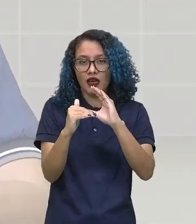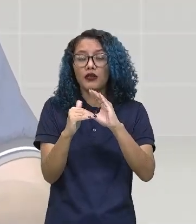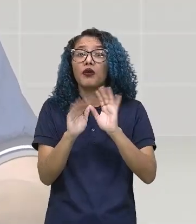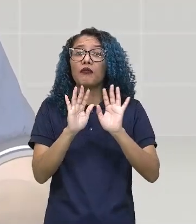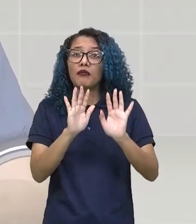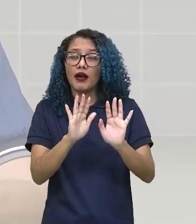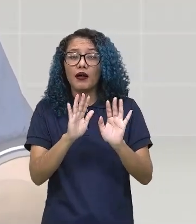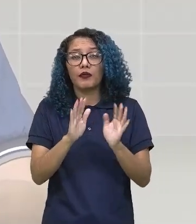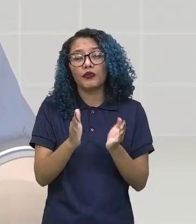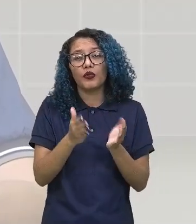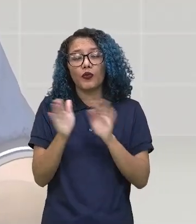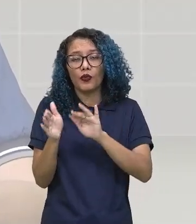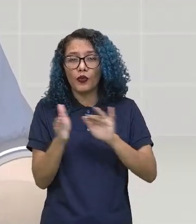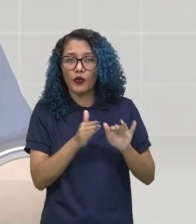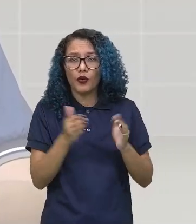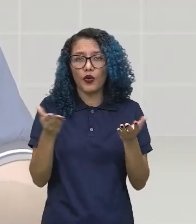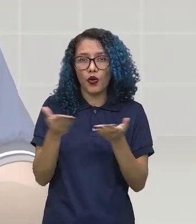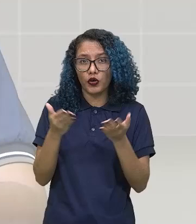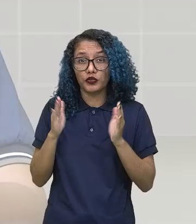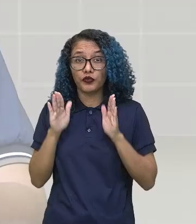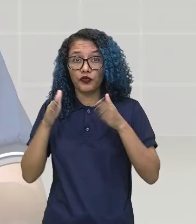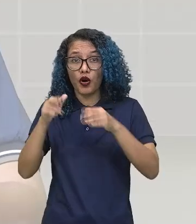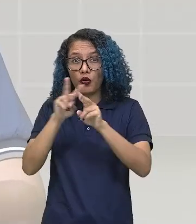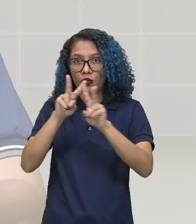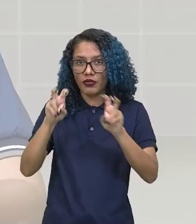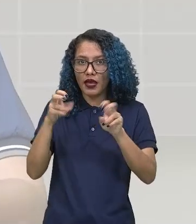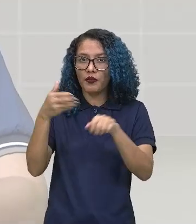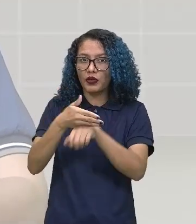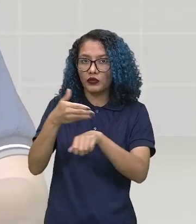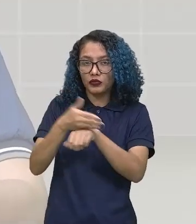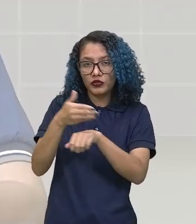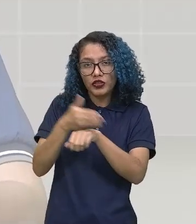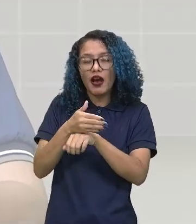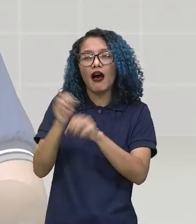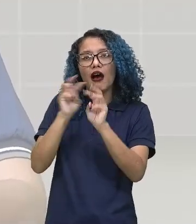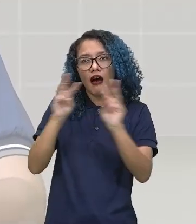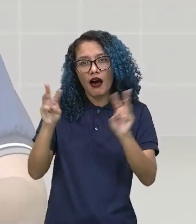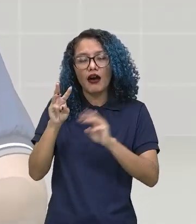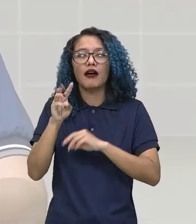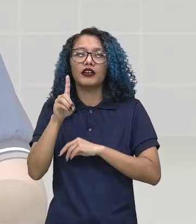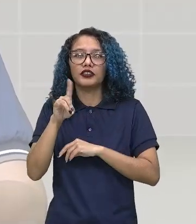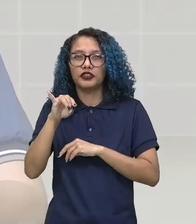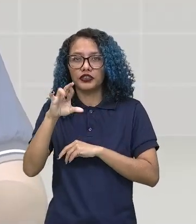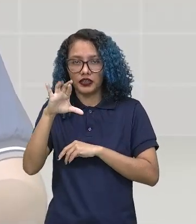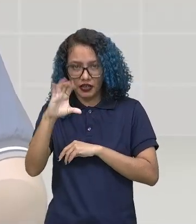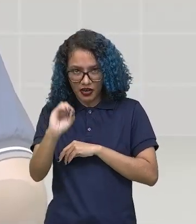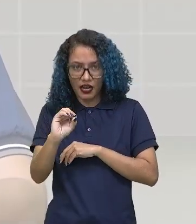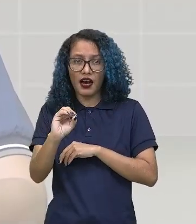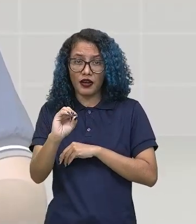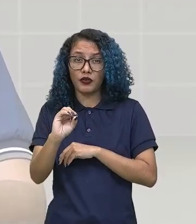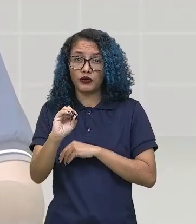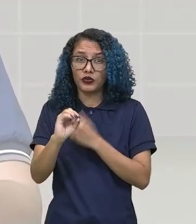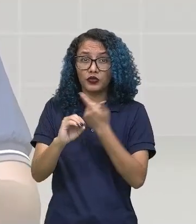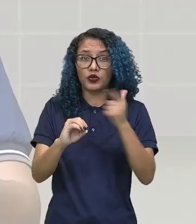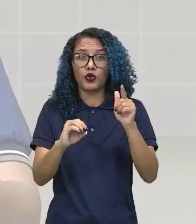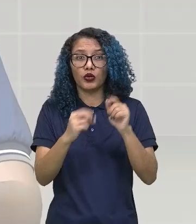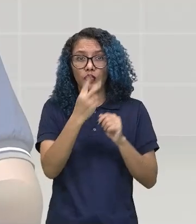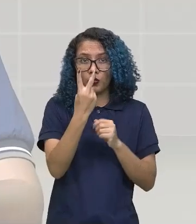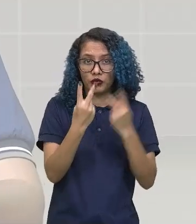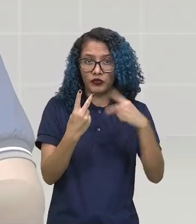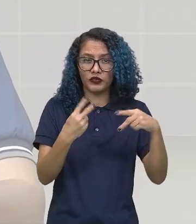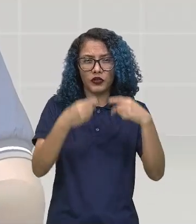mais aí no diário digital, não é mesmo? Junto com a professora Ana, a professora Andréia, que abordaram muito bem aí